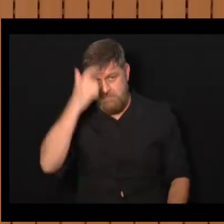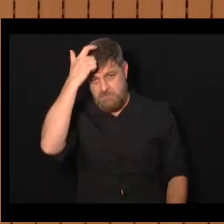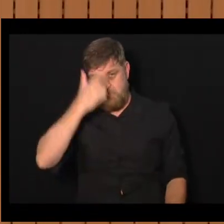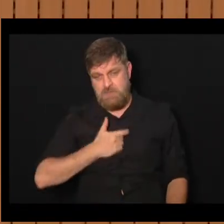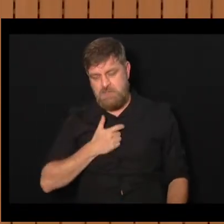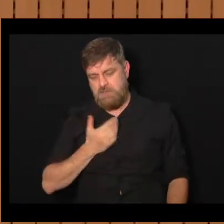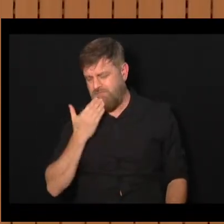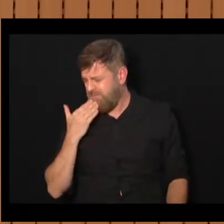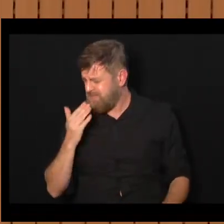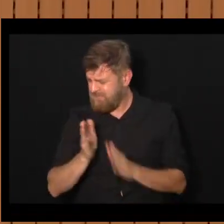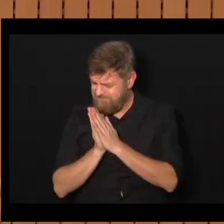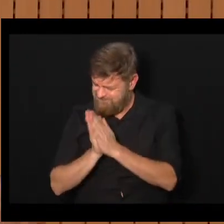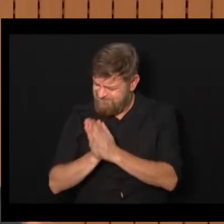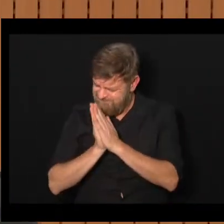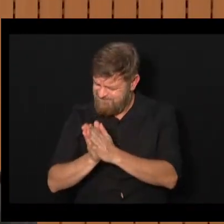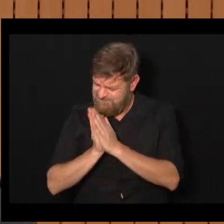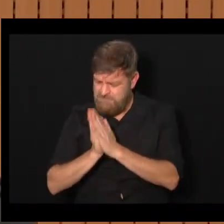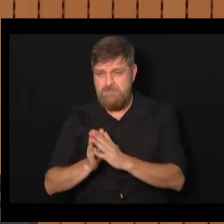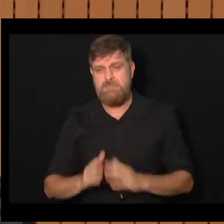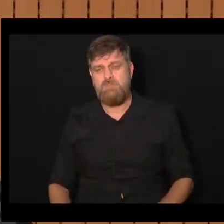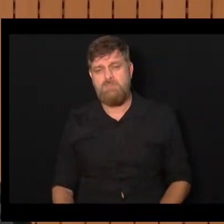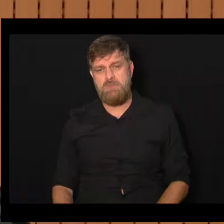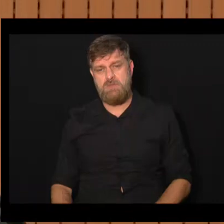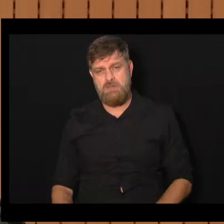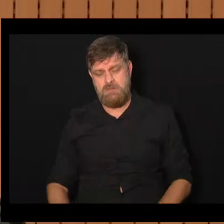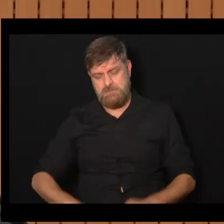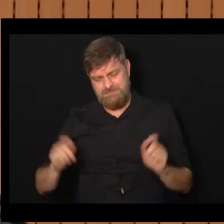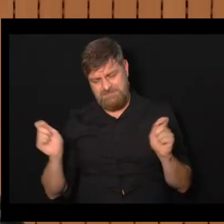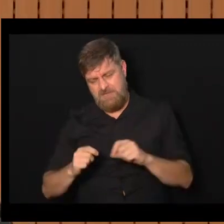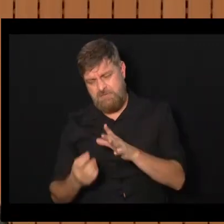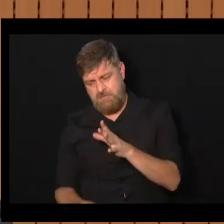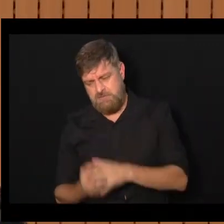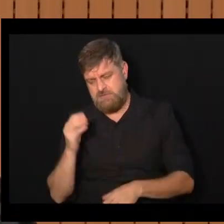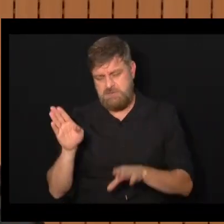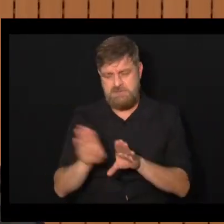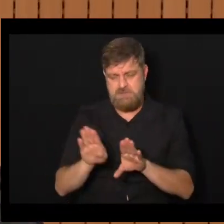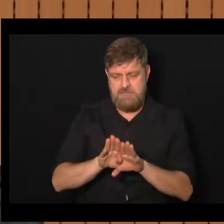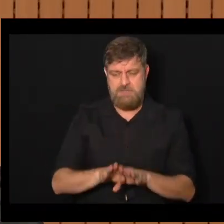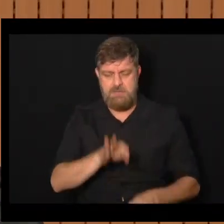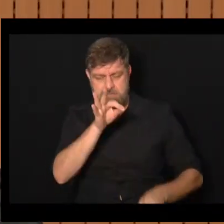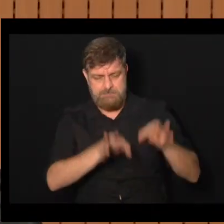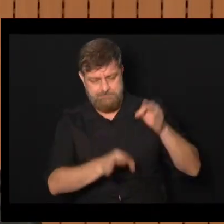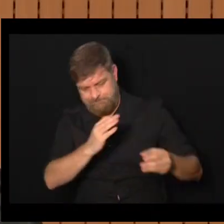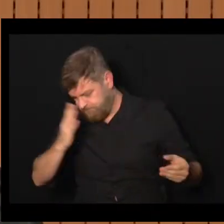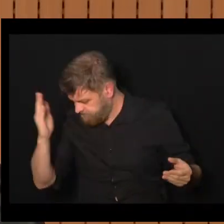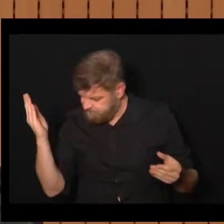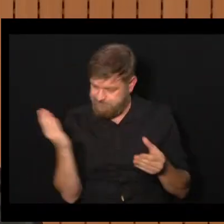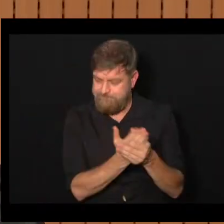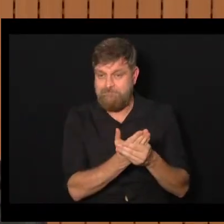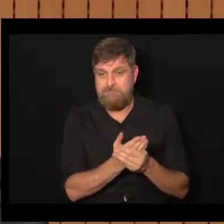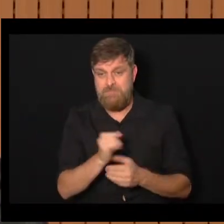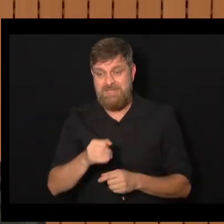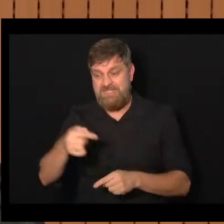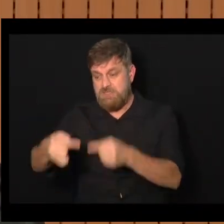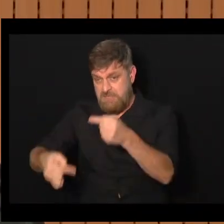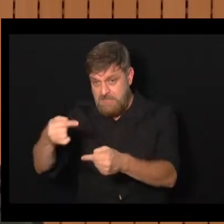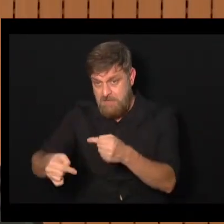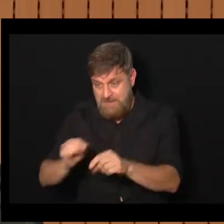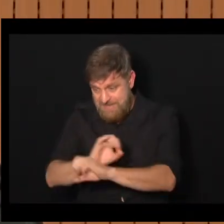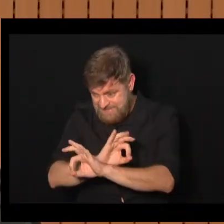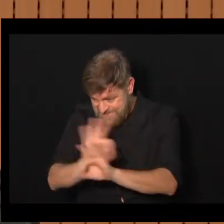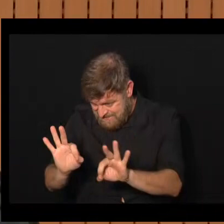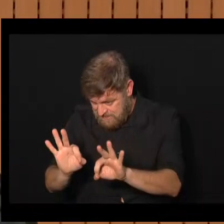esse apelo. É evidente que há a possibilidade, inclusive, de judicialização se o debate não for feito da